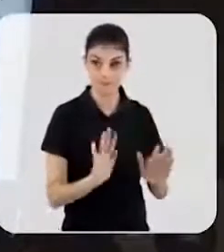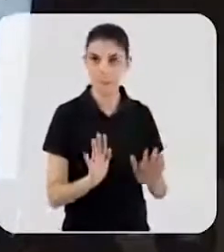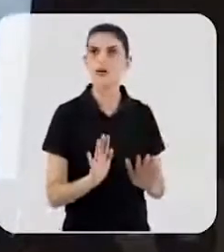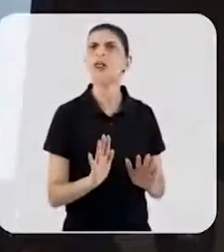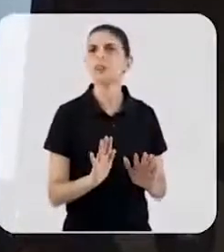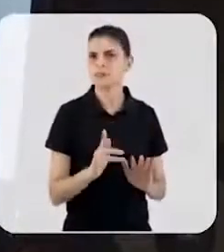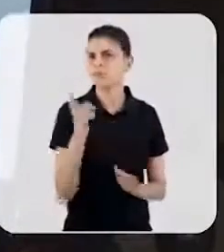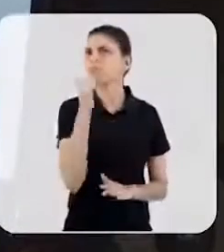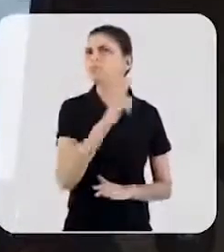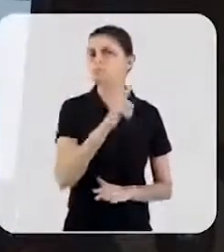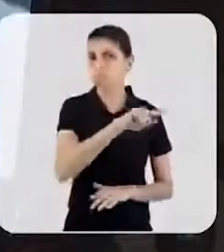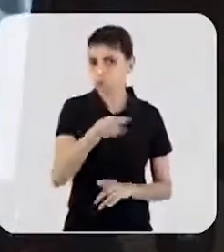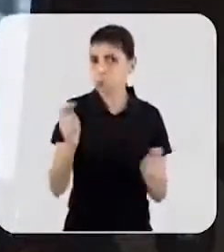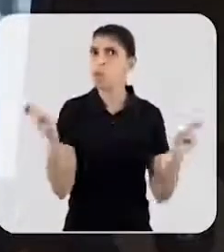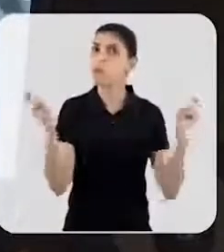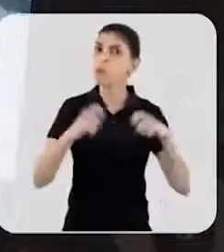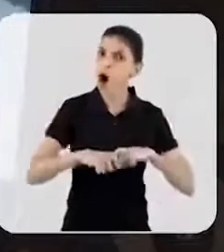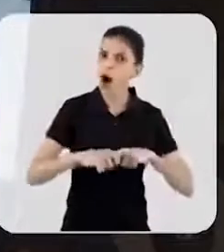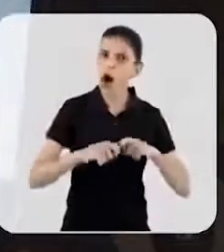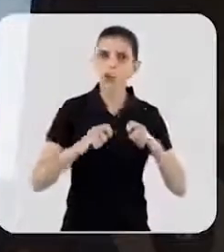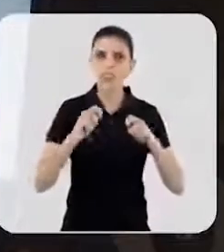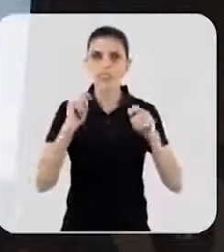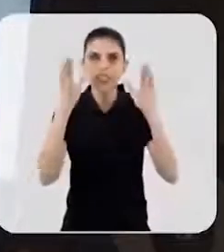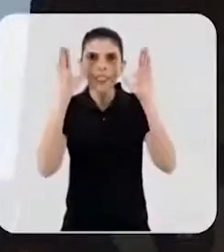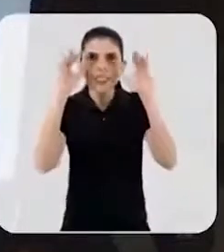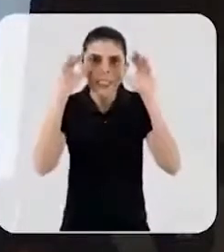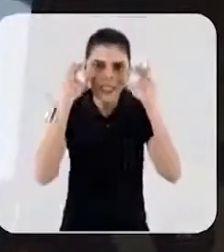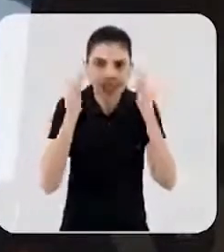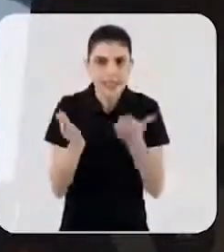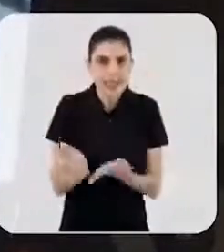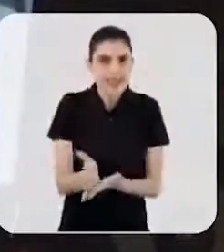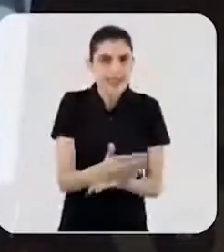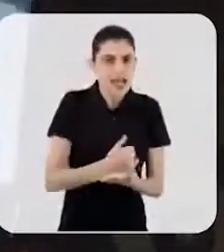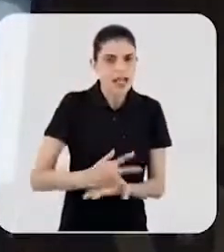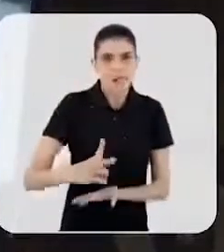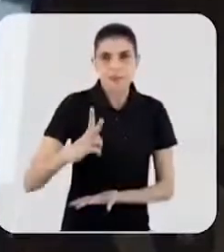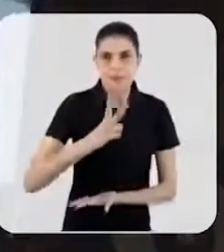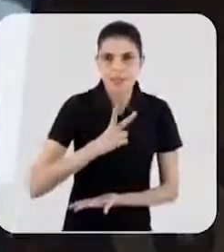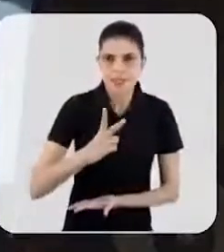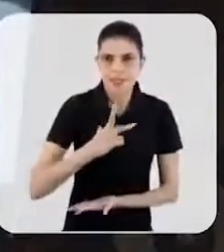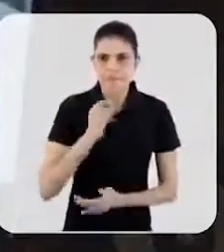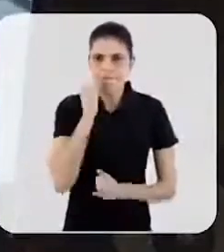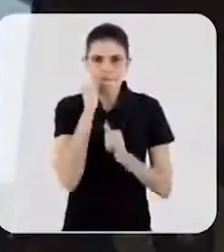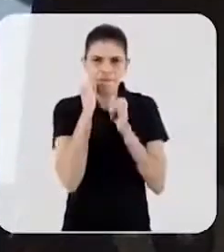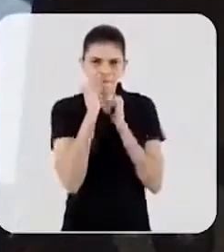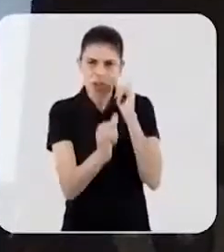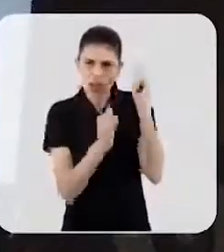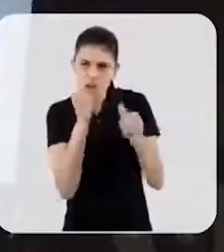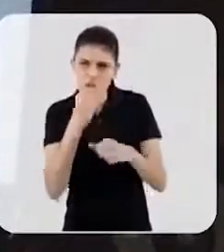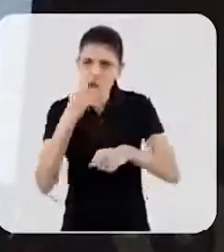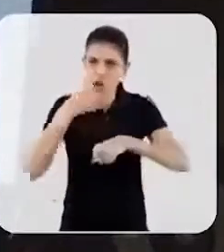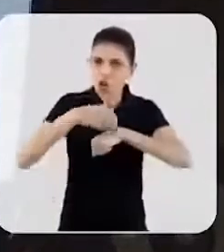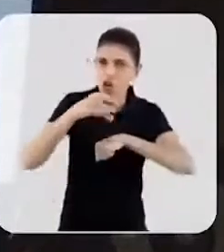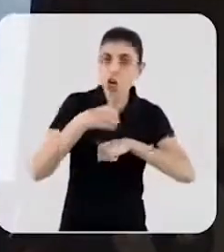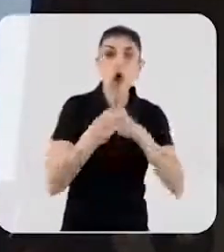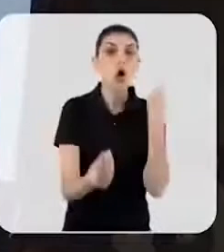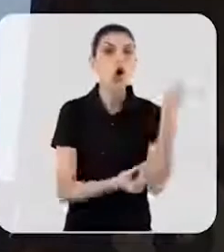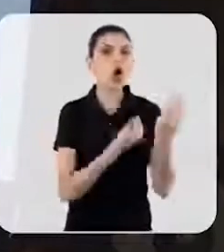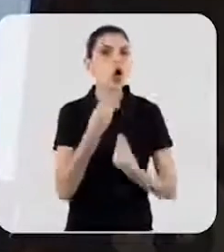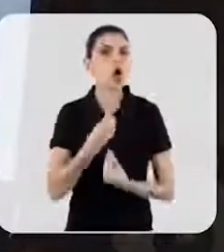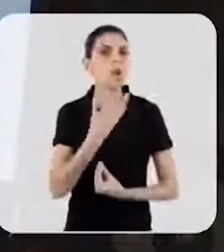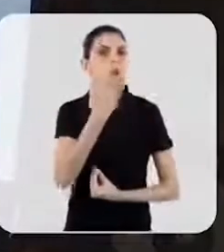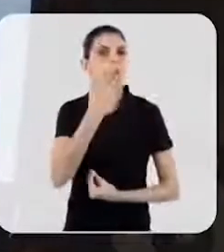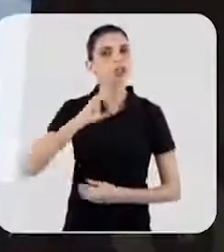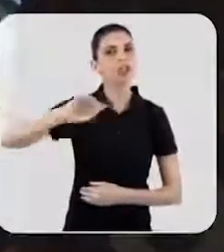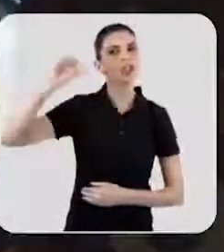Eduardo Magrani explicou muito bem o que eles podem e o que eles não podem fazer com os nossos dados, a nossa privacidade, as nossas informações e principalmente quais são